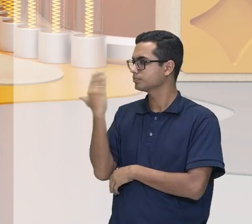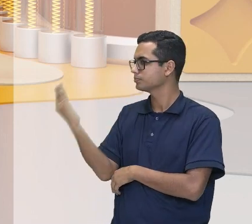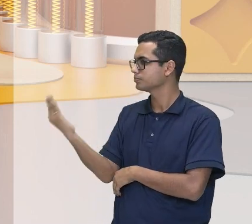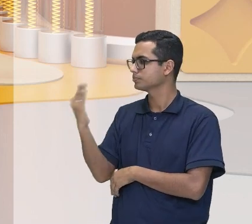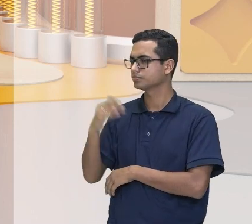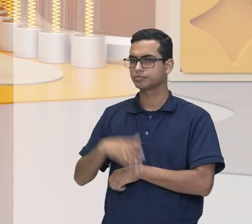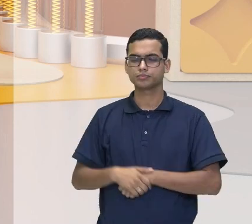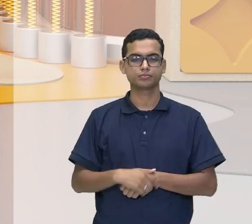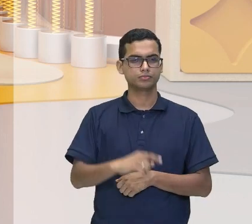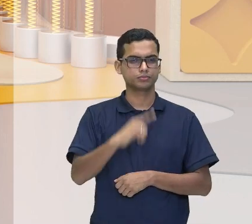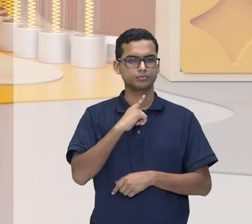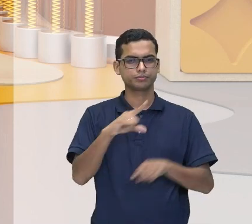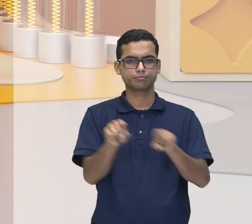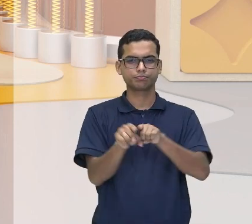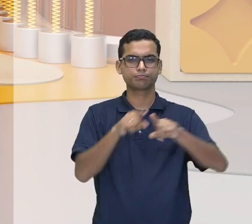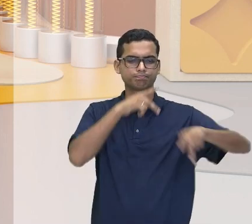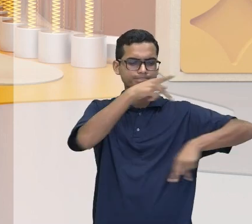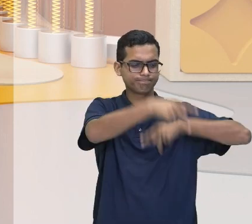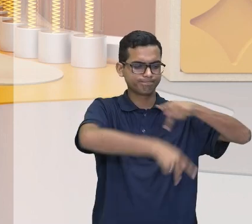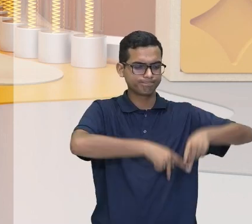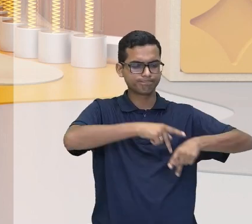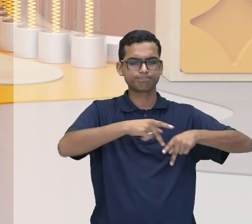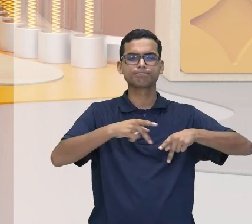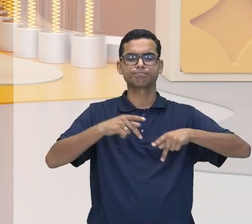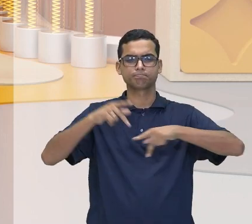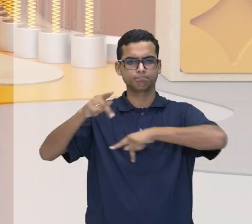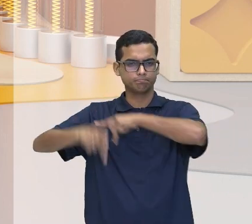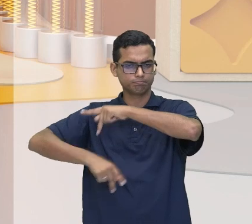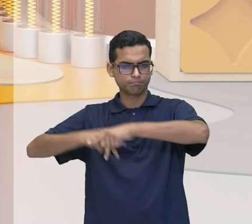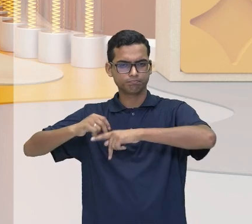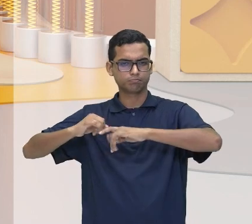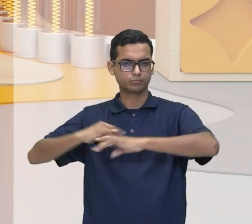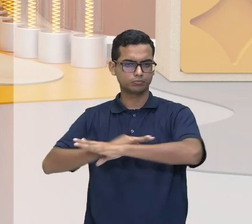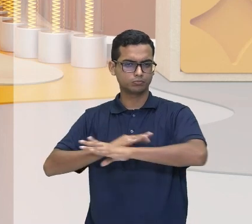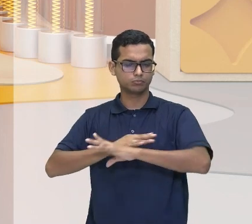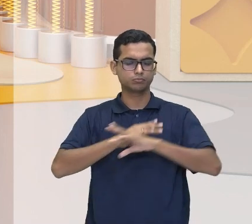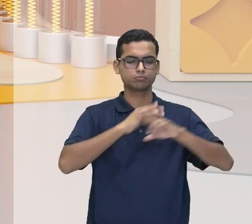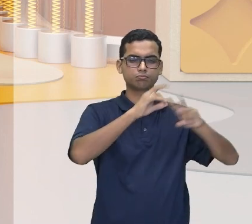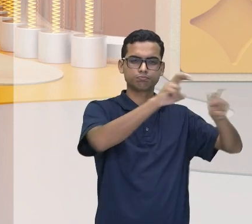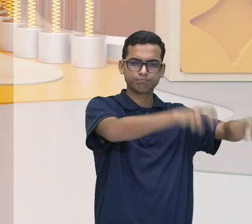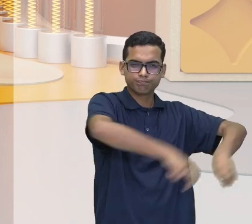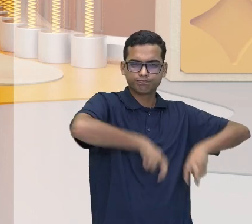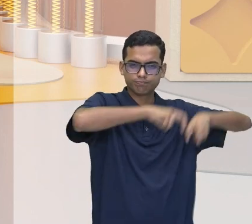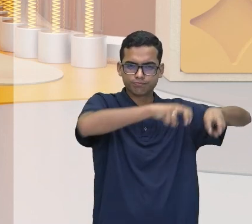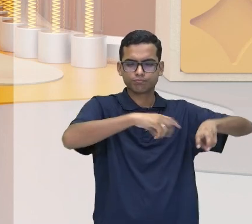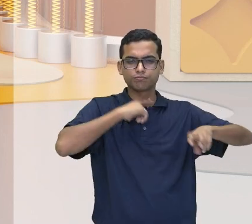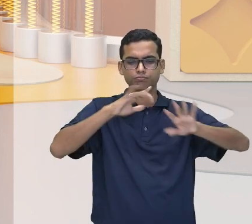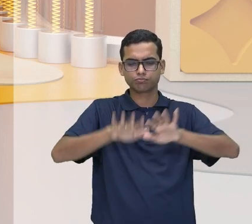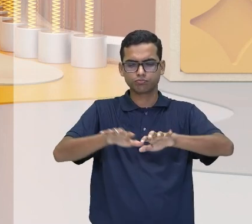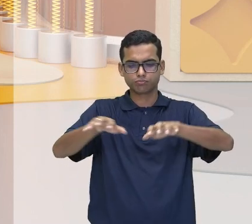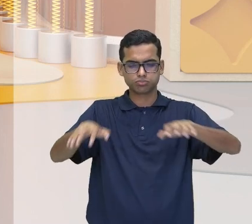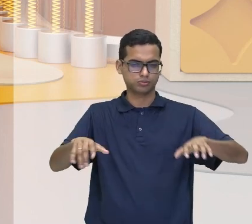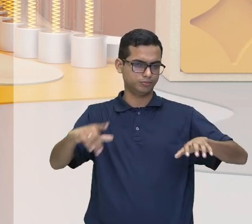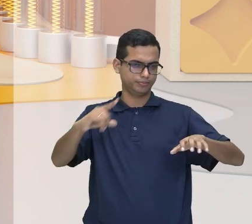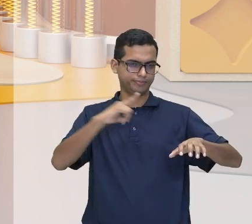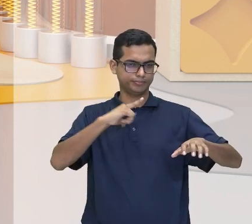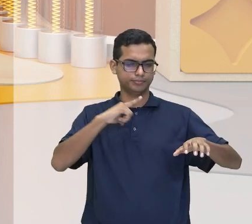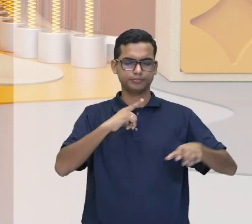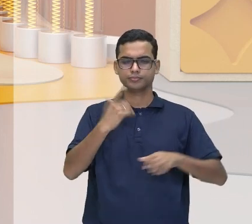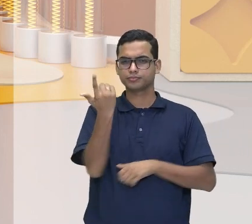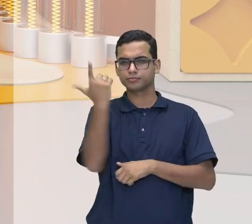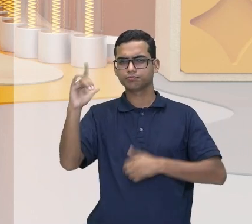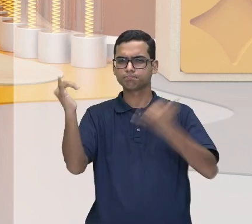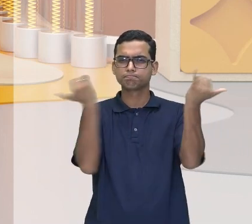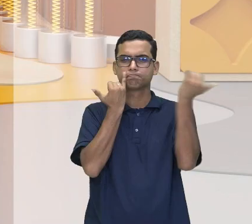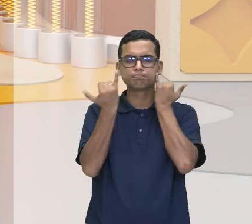divisão entre população urbana e população rural. Vamos agora ao nosso próximo dado, que é com relação